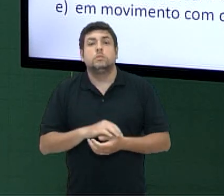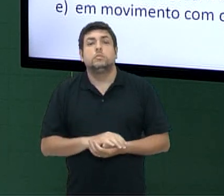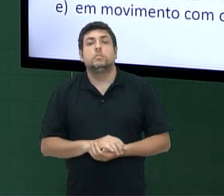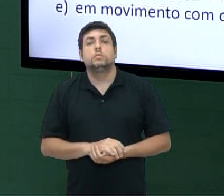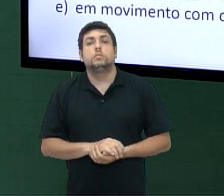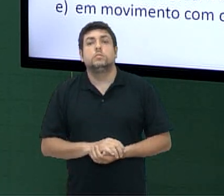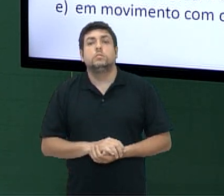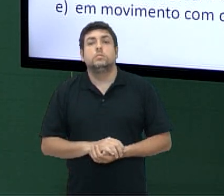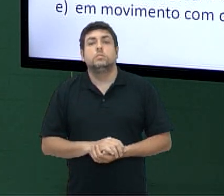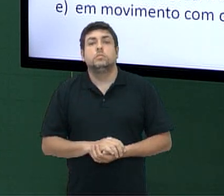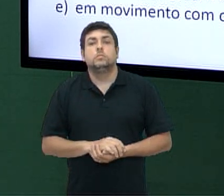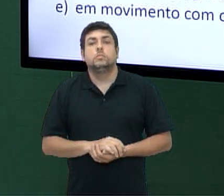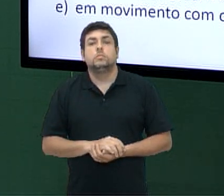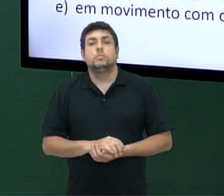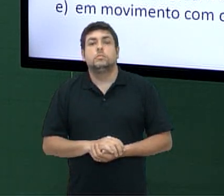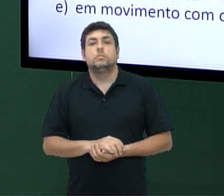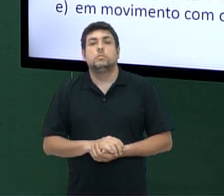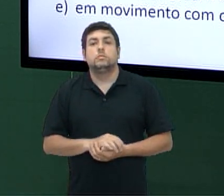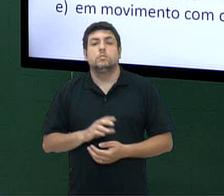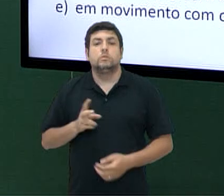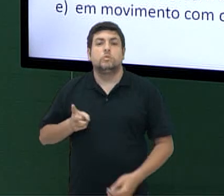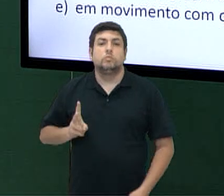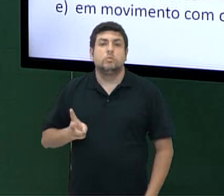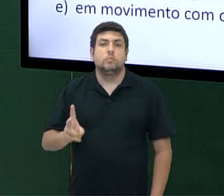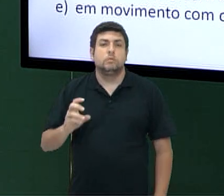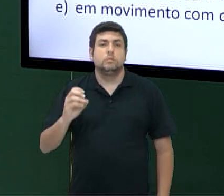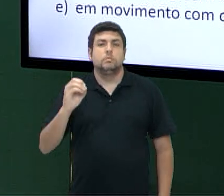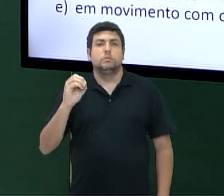Mas se manter? Zero.